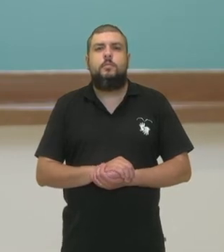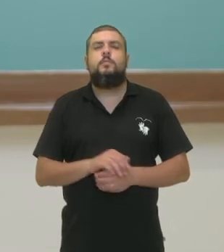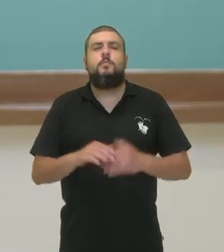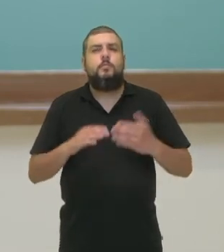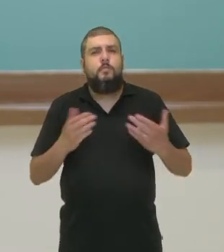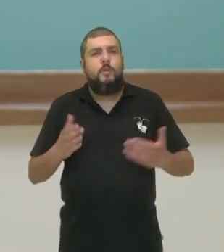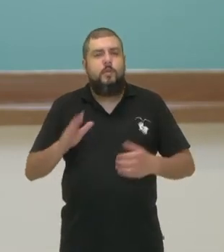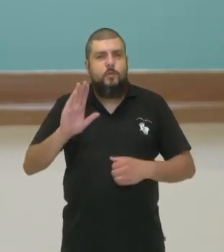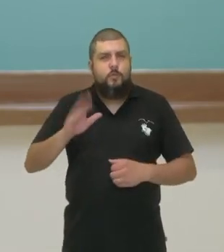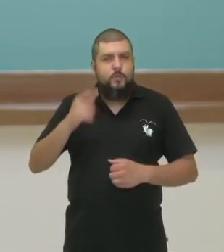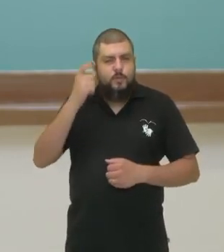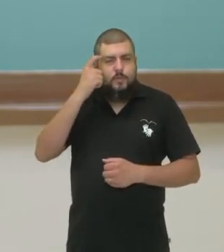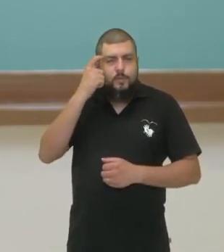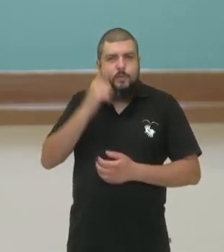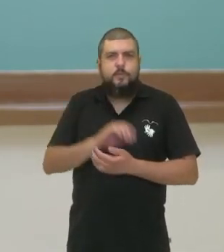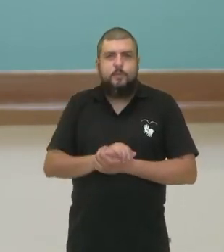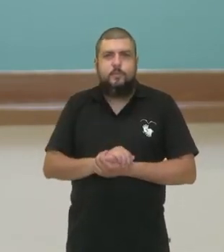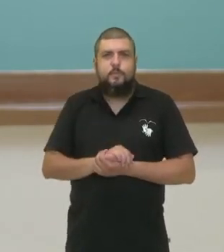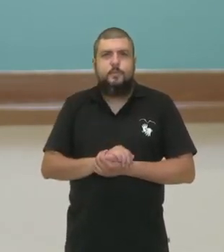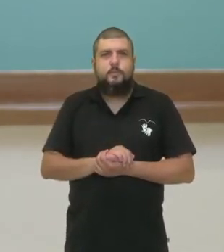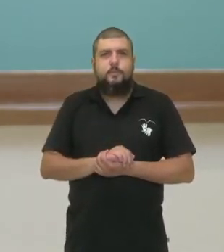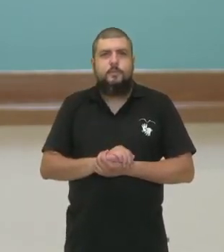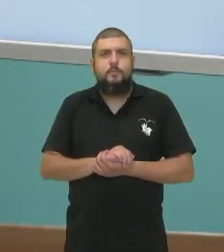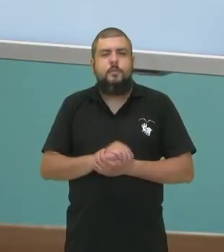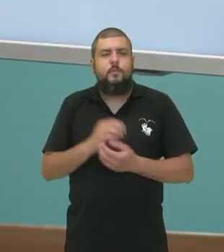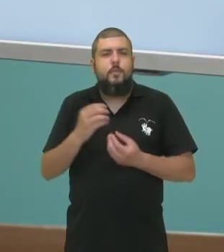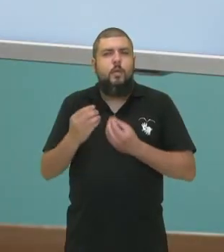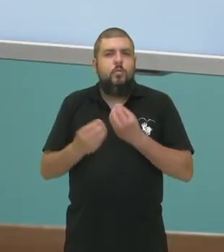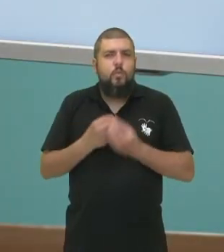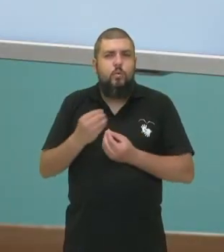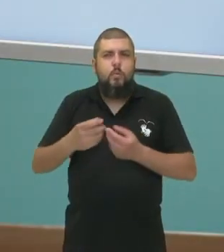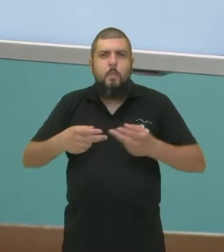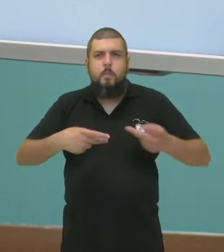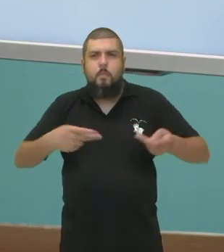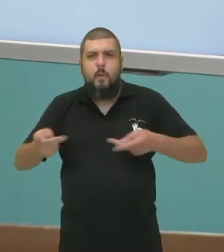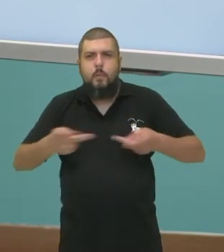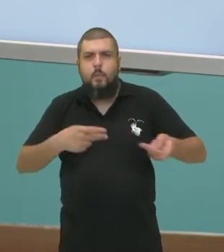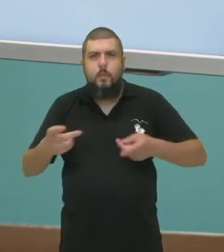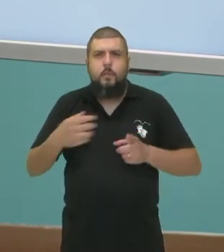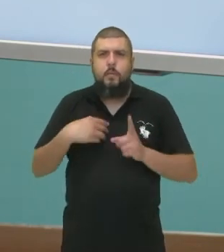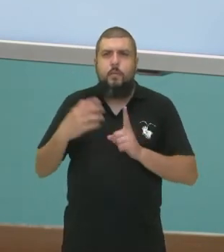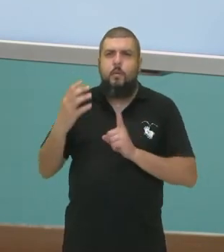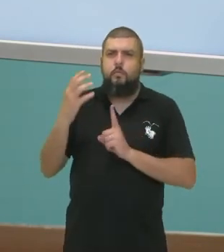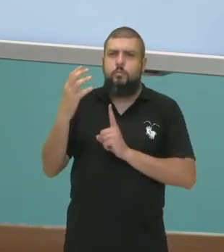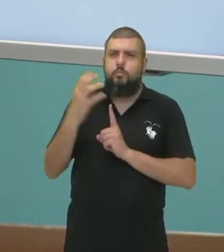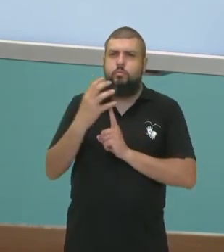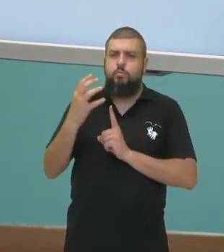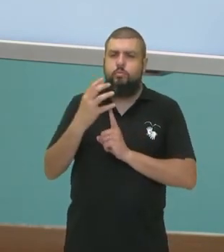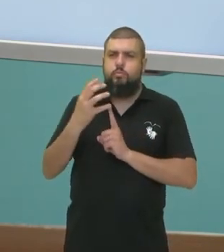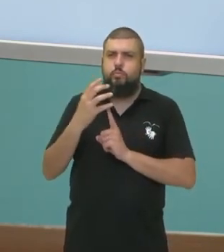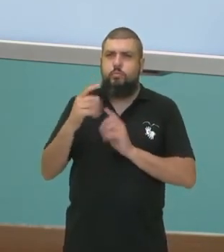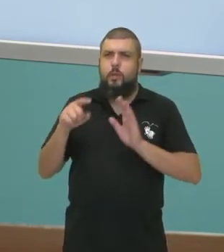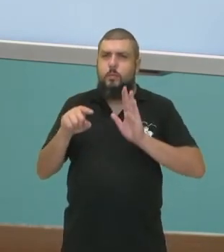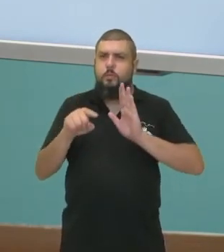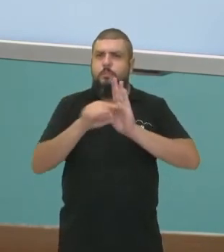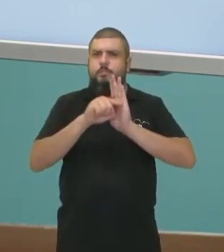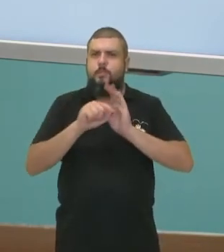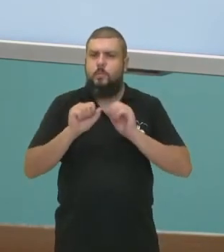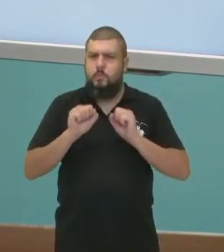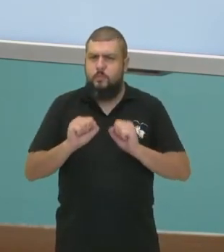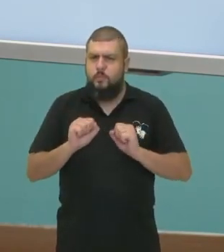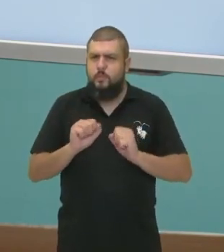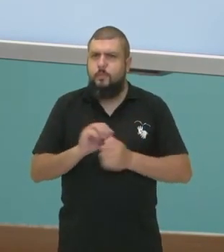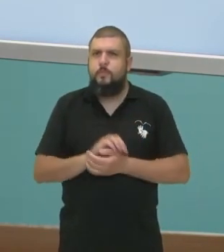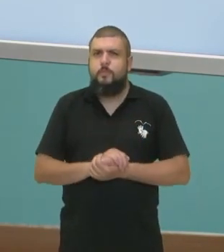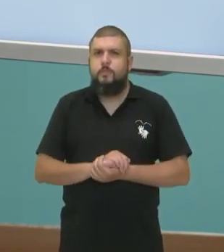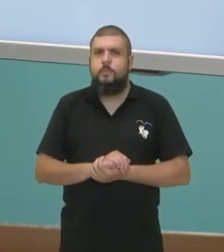Pensaram, refletiram, quais as influências da moda podem de fato afetar negativamente os jovens? Será?